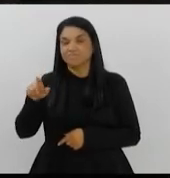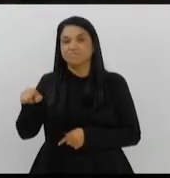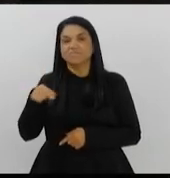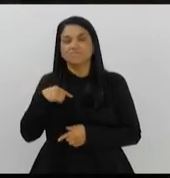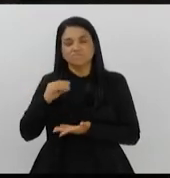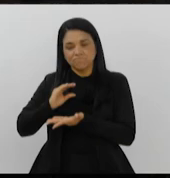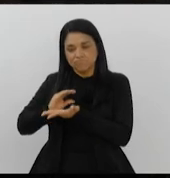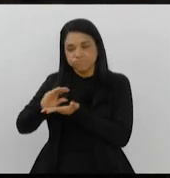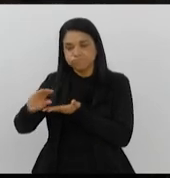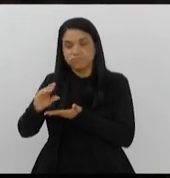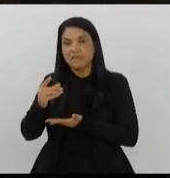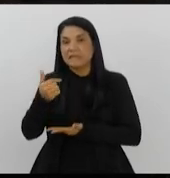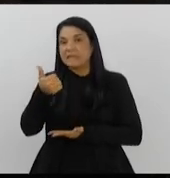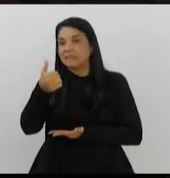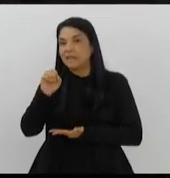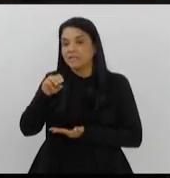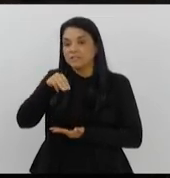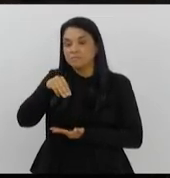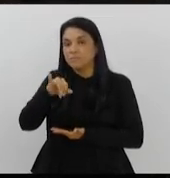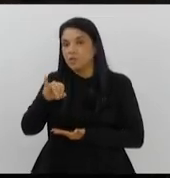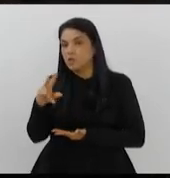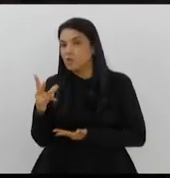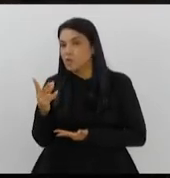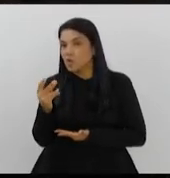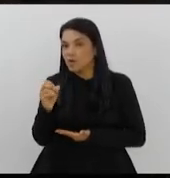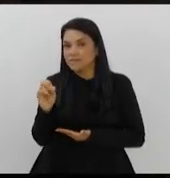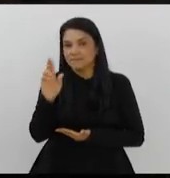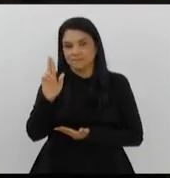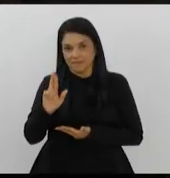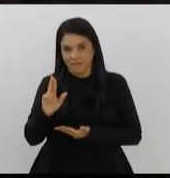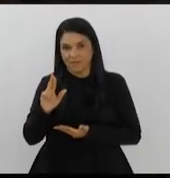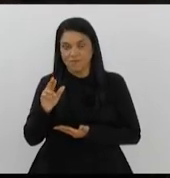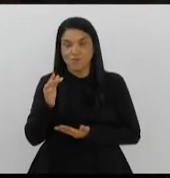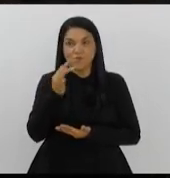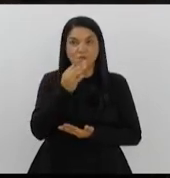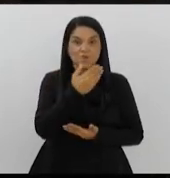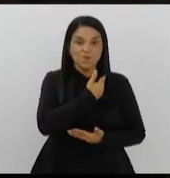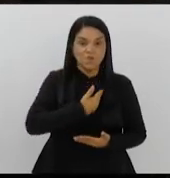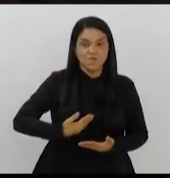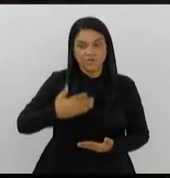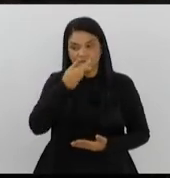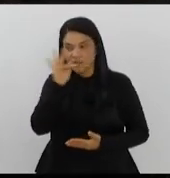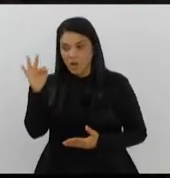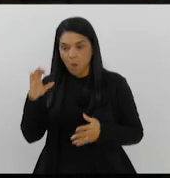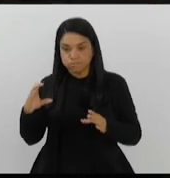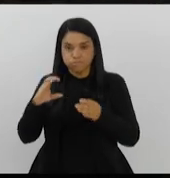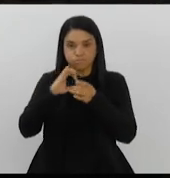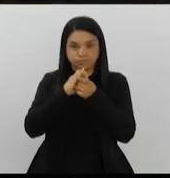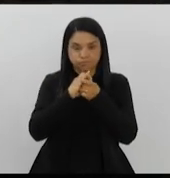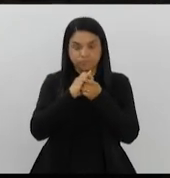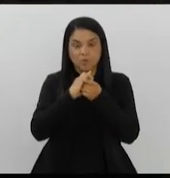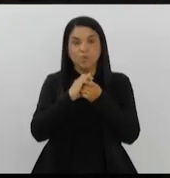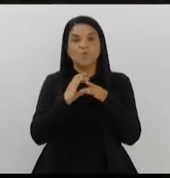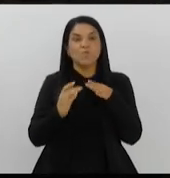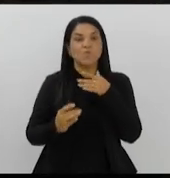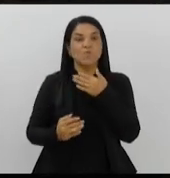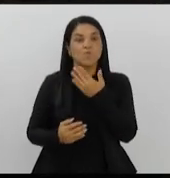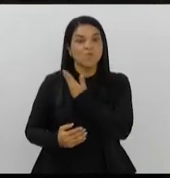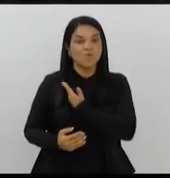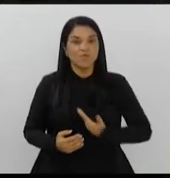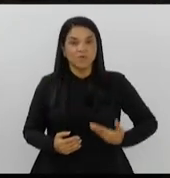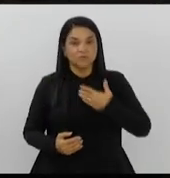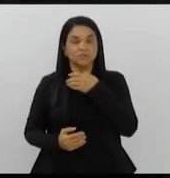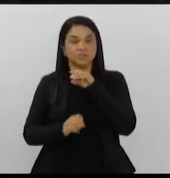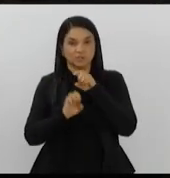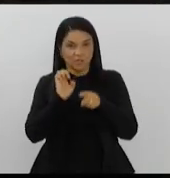aproximadamente 10 milhões de reais entre o governo federal e o governo estadual. E eles querem esconder o mau